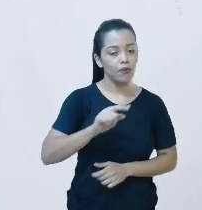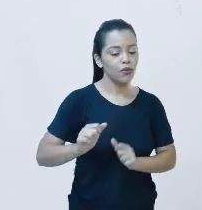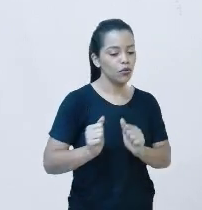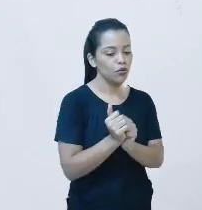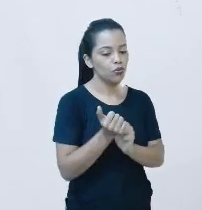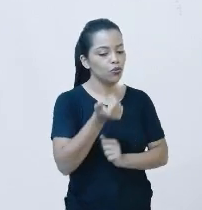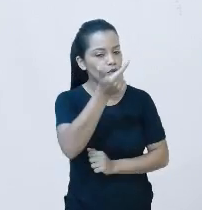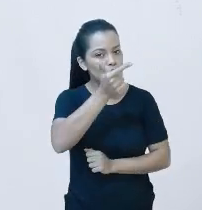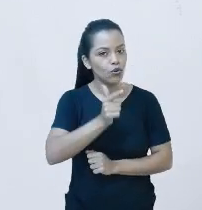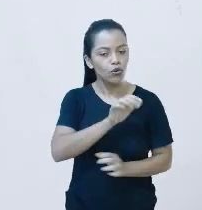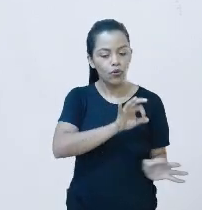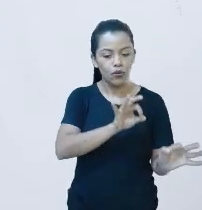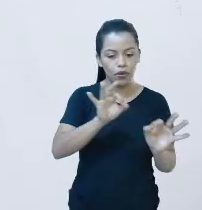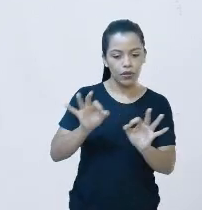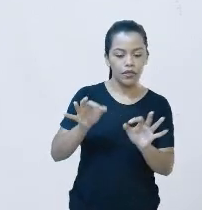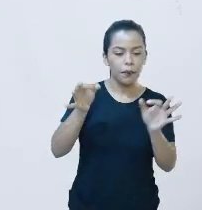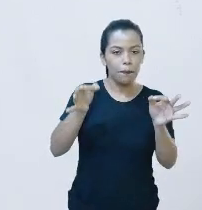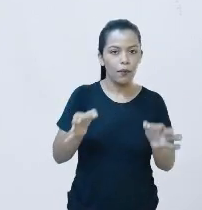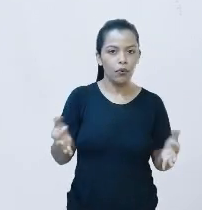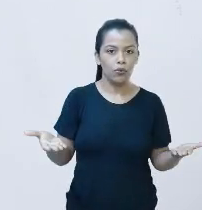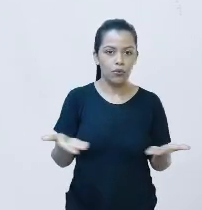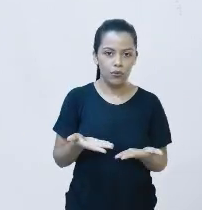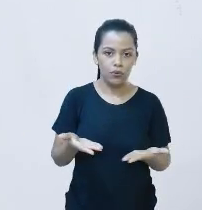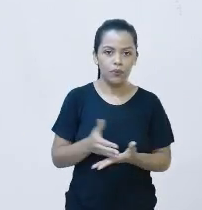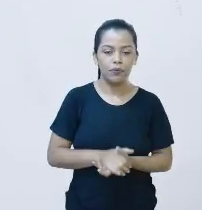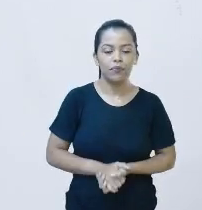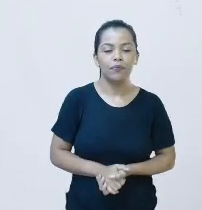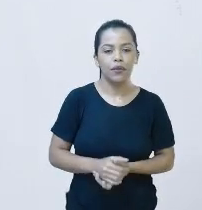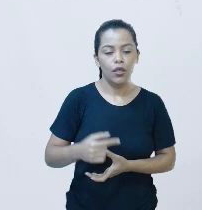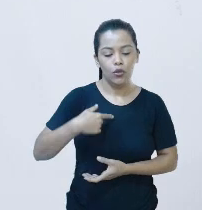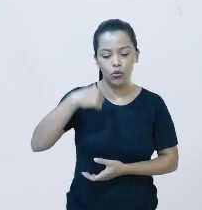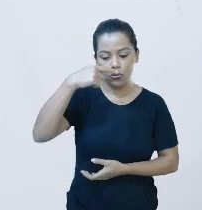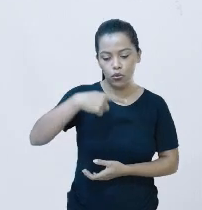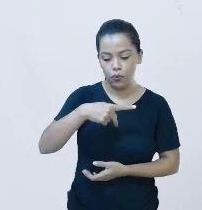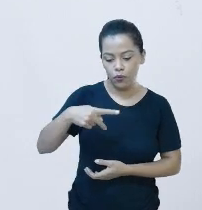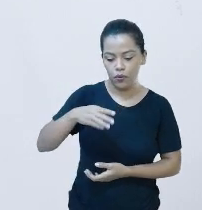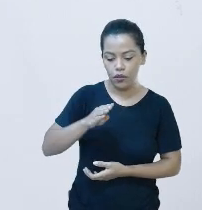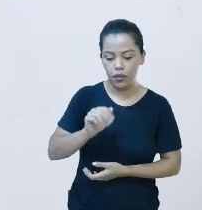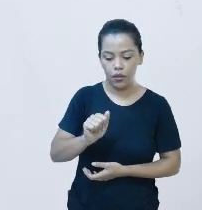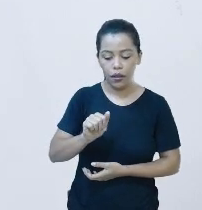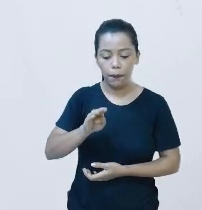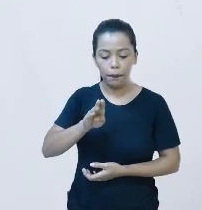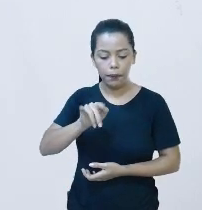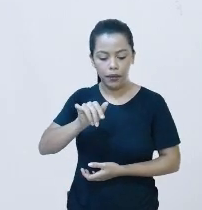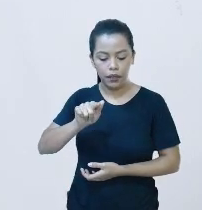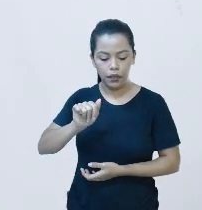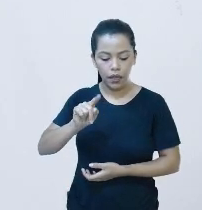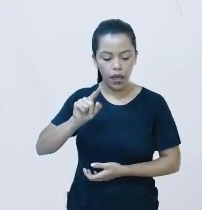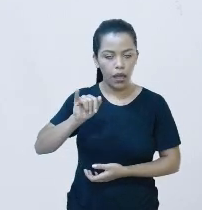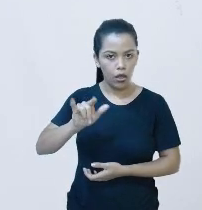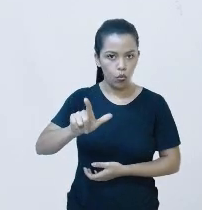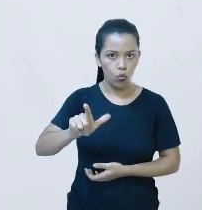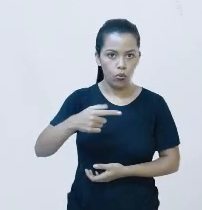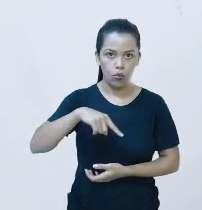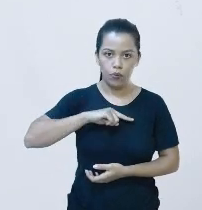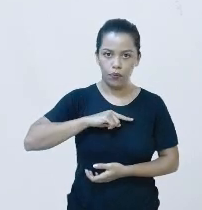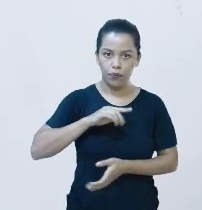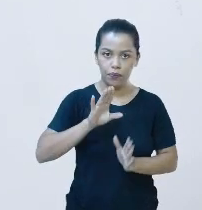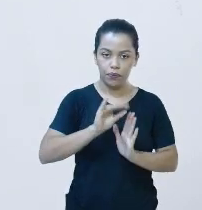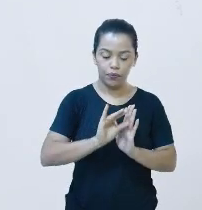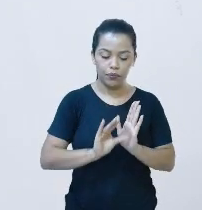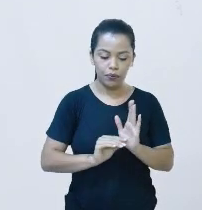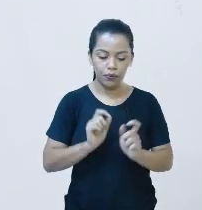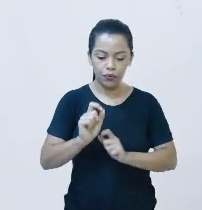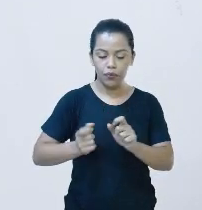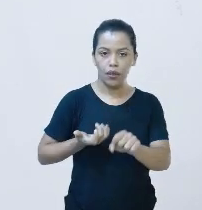vez aí, pronto para assistir às nossas aulas. Eu sou a professora Abigail Viana e hoje vamos trabalhar o componente